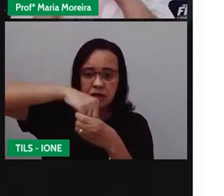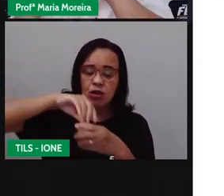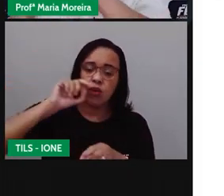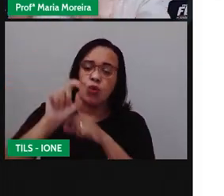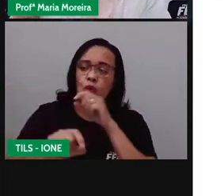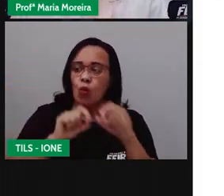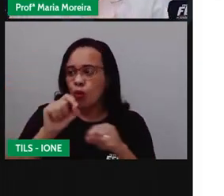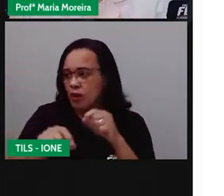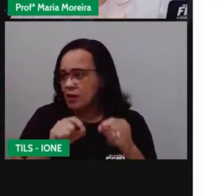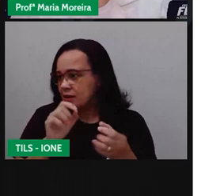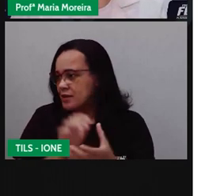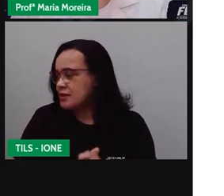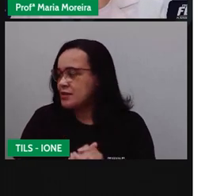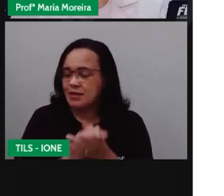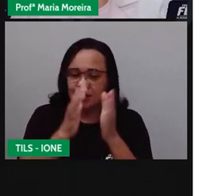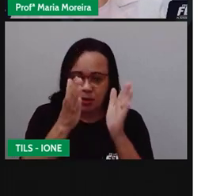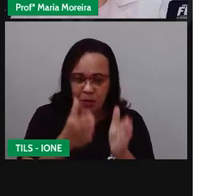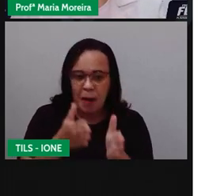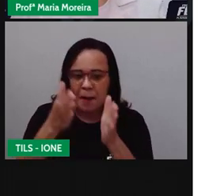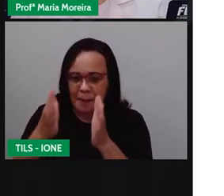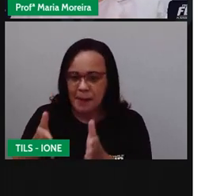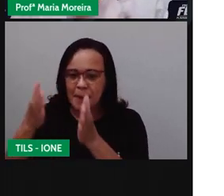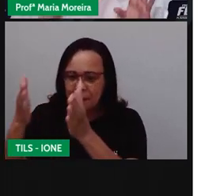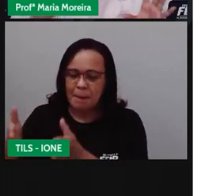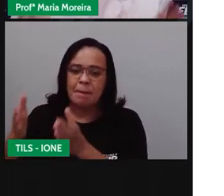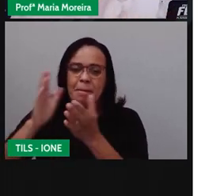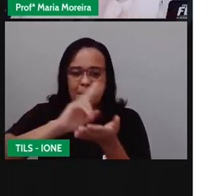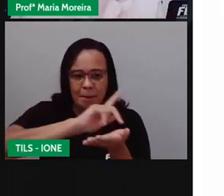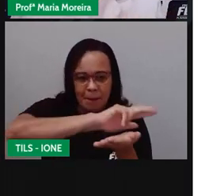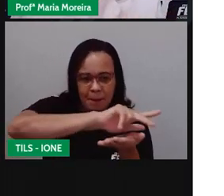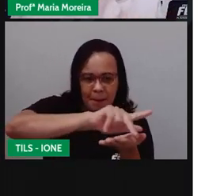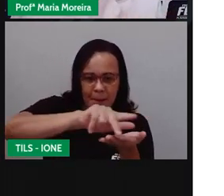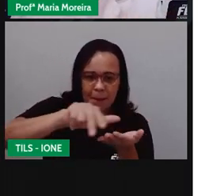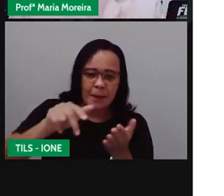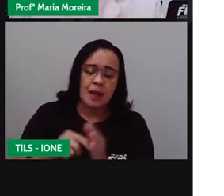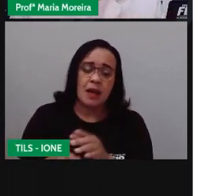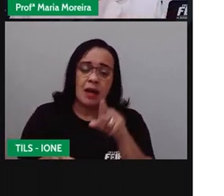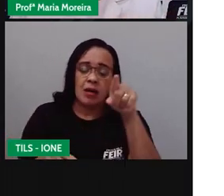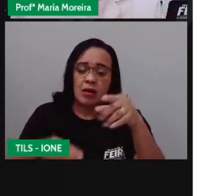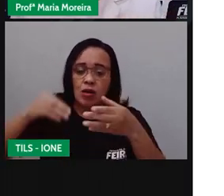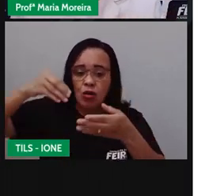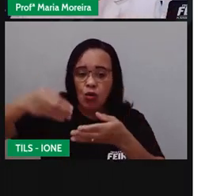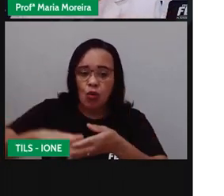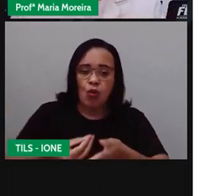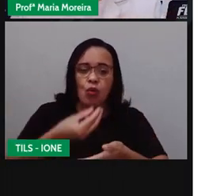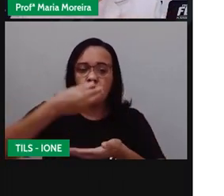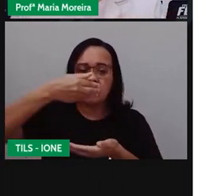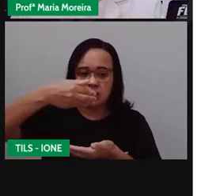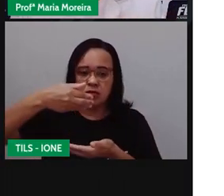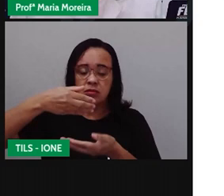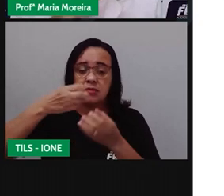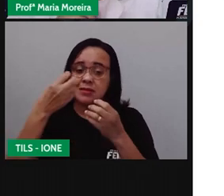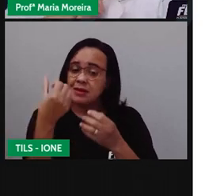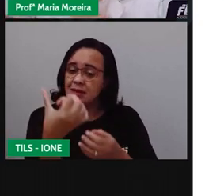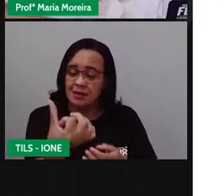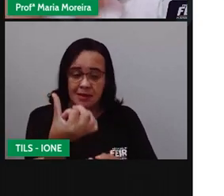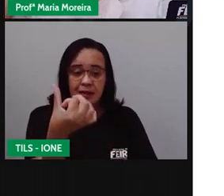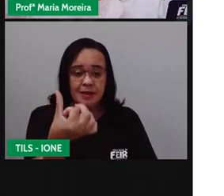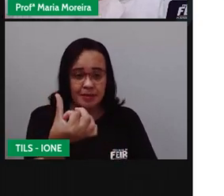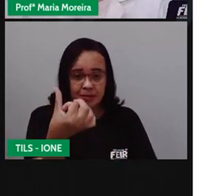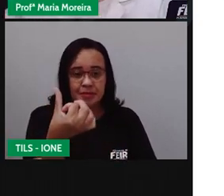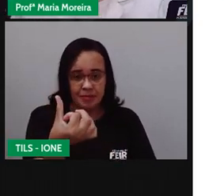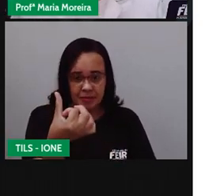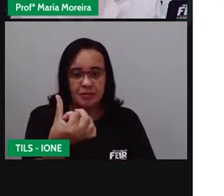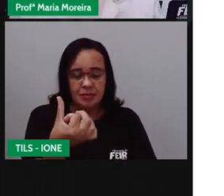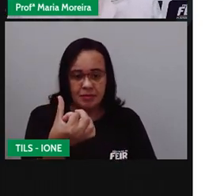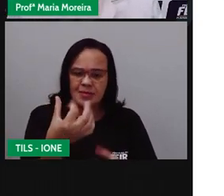quê? Outras embalagens. Então, temos aí a plaquinha de iogurte. São 6 iogurtes presos. Para você não ter um